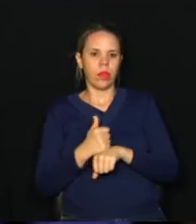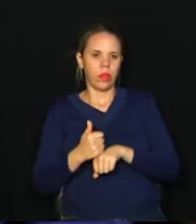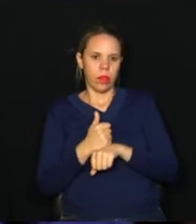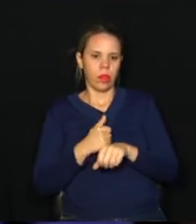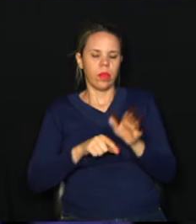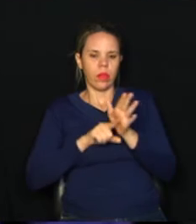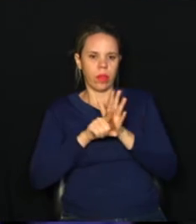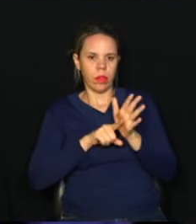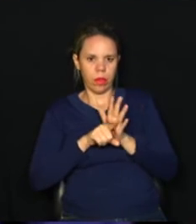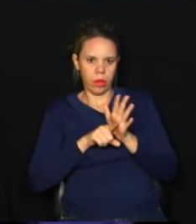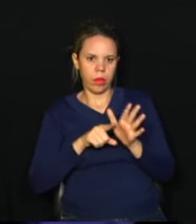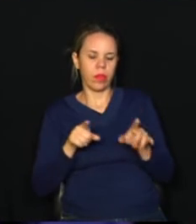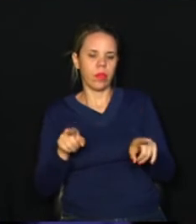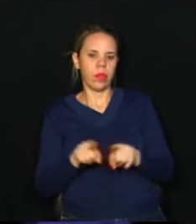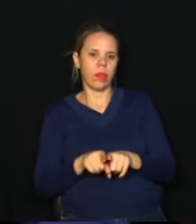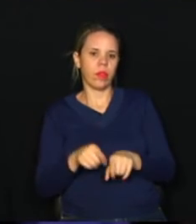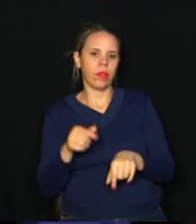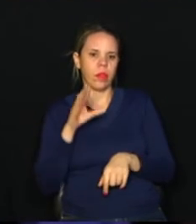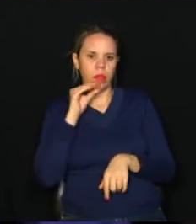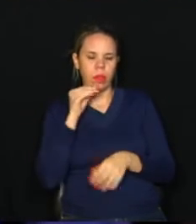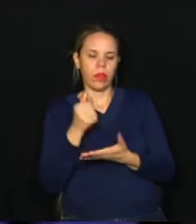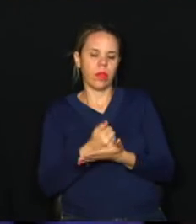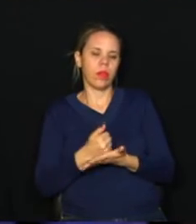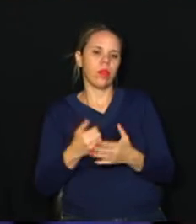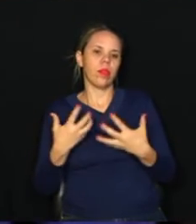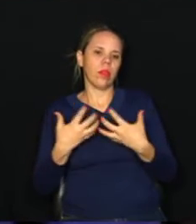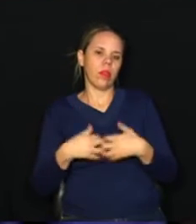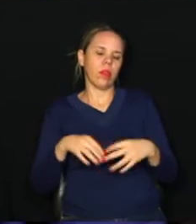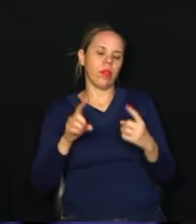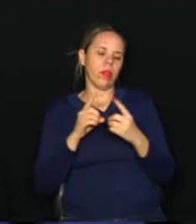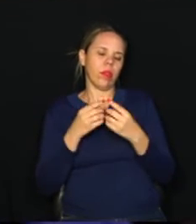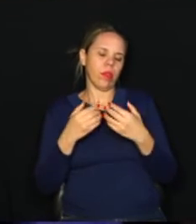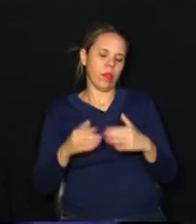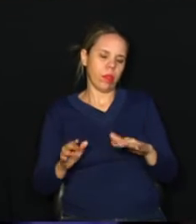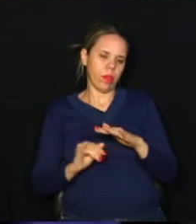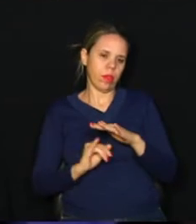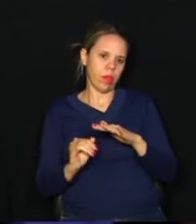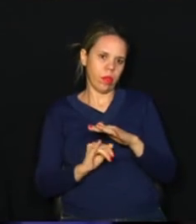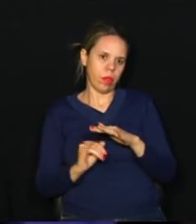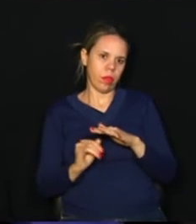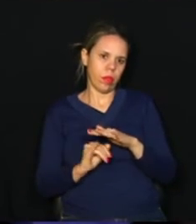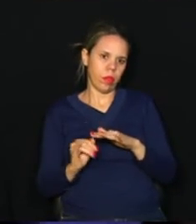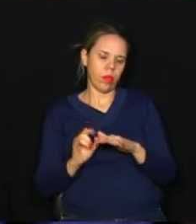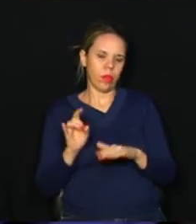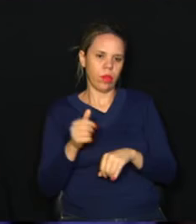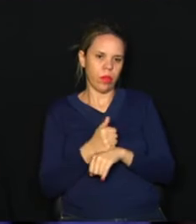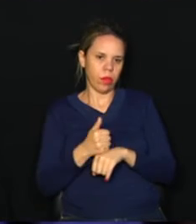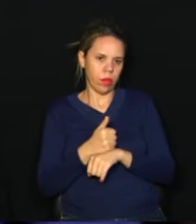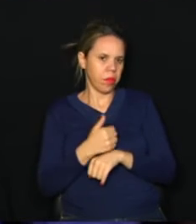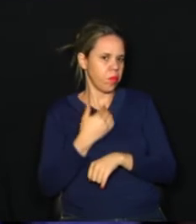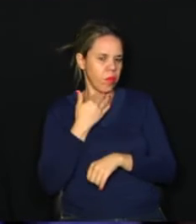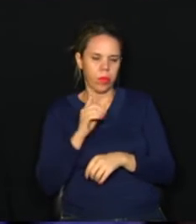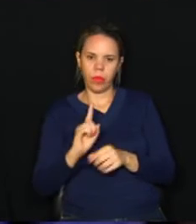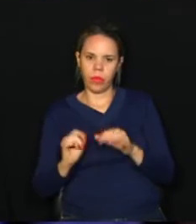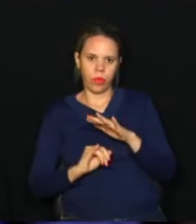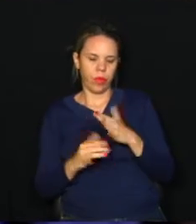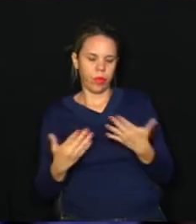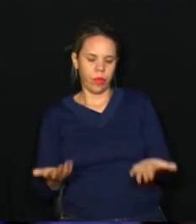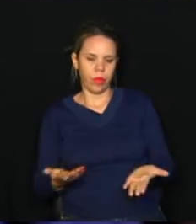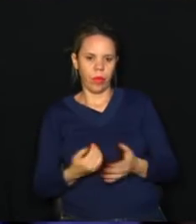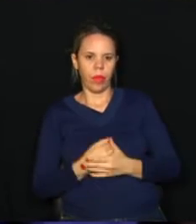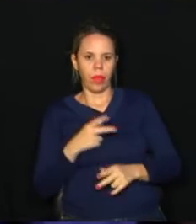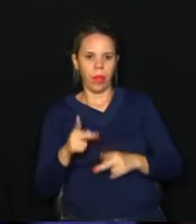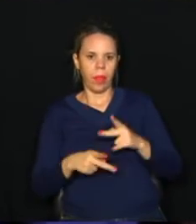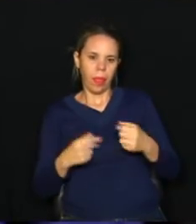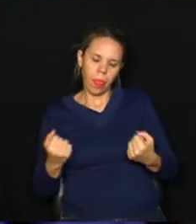pesquisador, mas do próprio funcionamento dos institutos, né? Porque só pesquisador também não faz instituto, tem que ter o pessoal